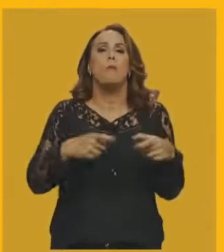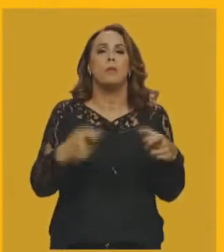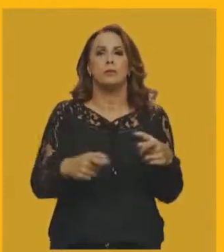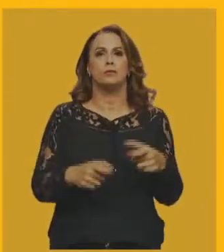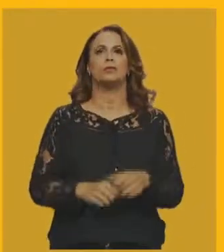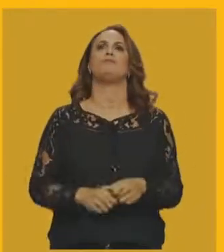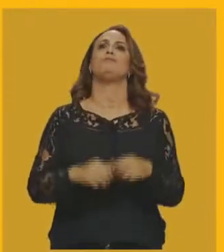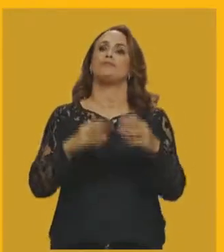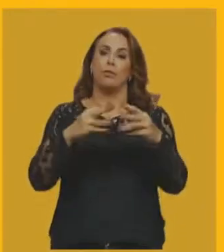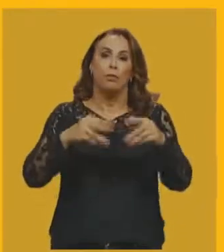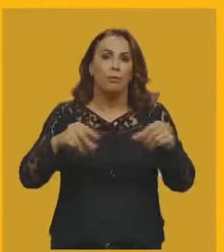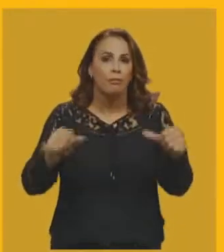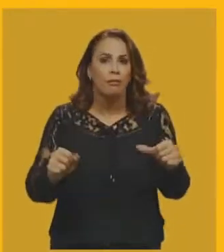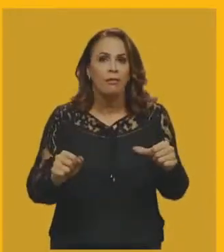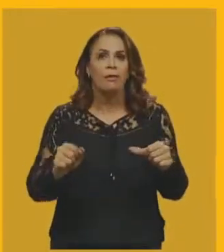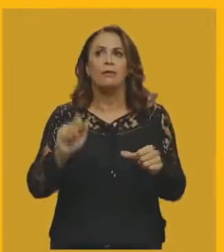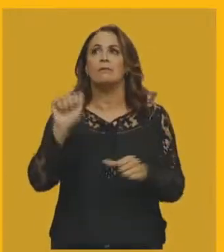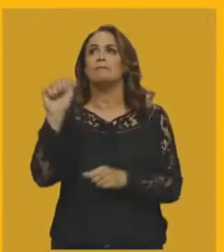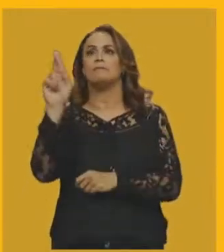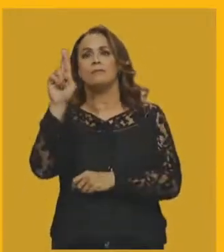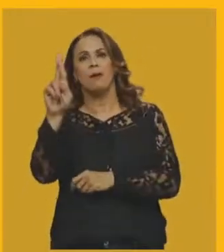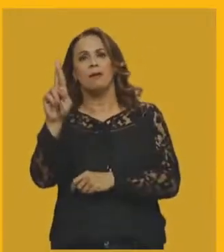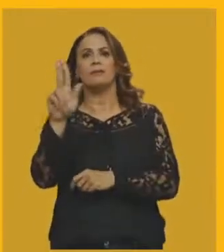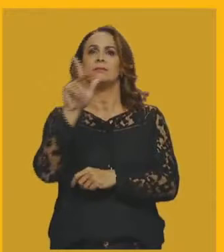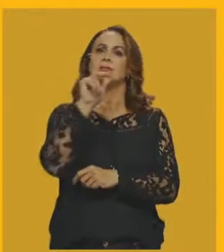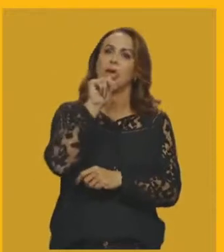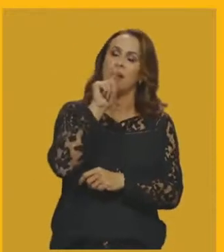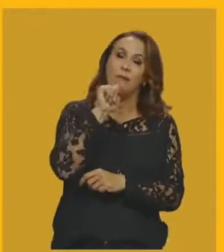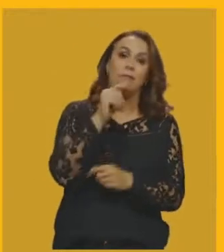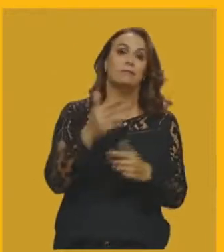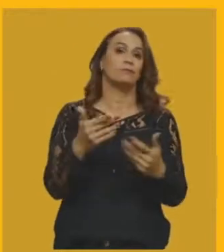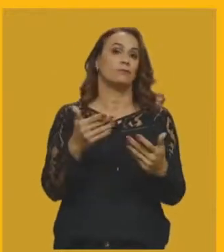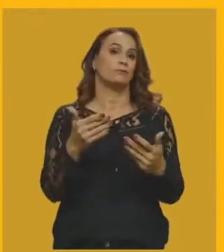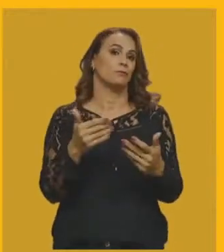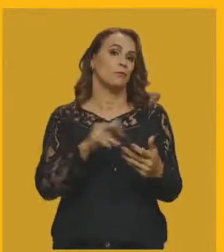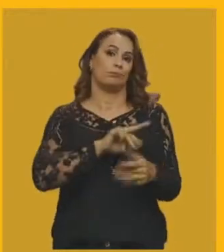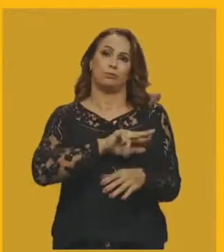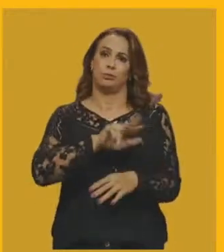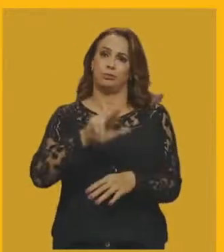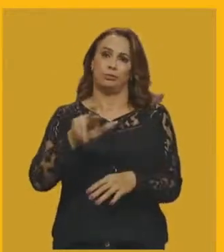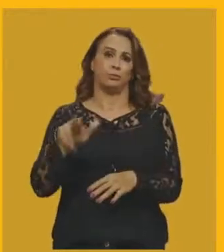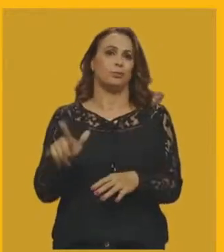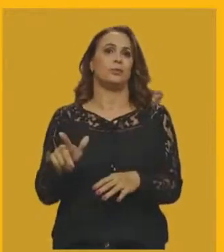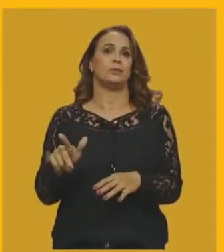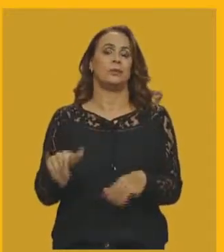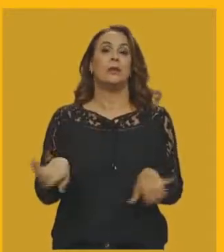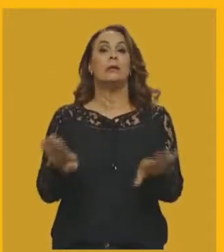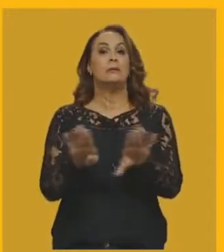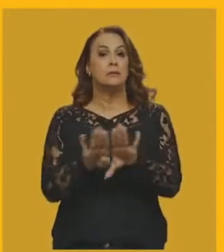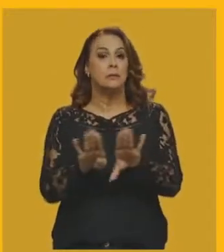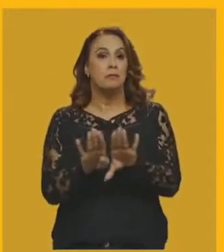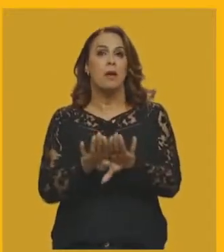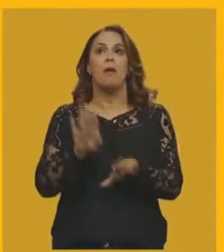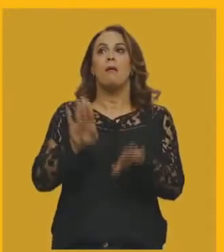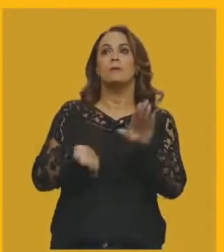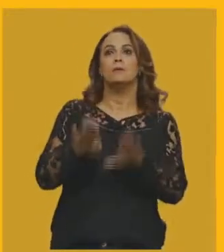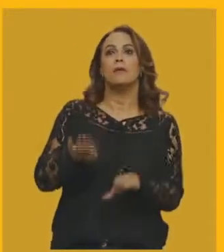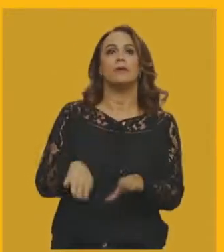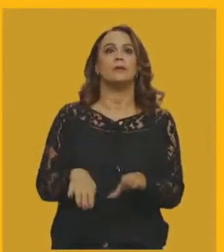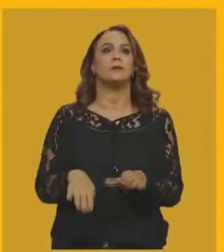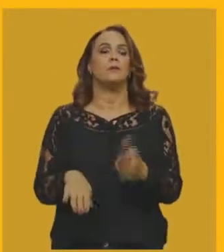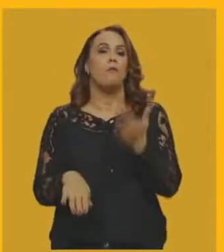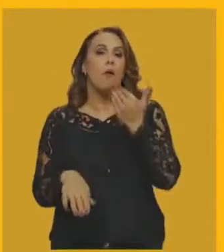na água, e você pode adquirir também as bactérias por, às vezes, um alimento